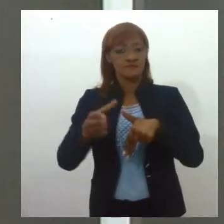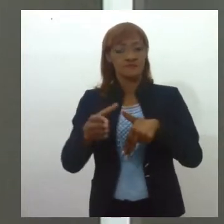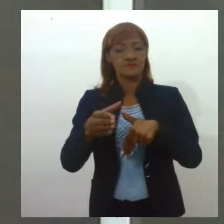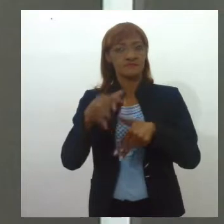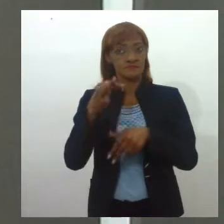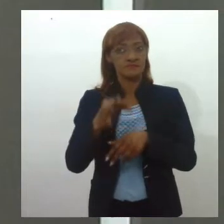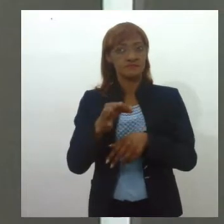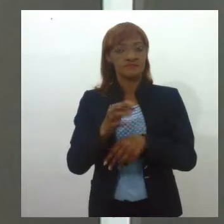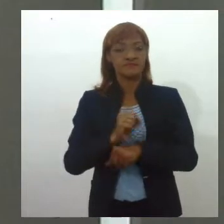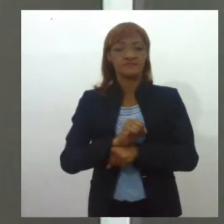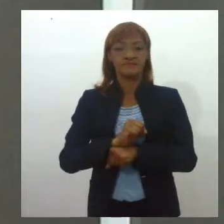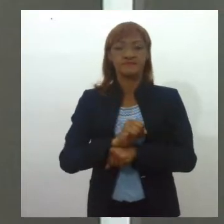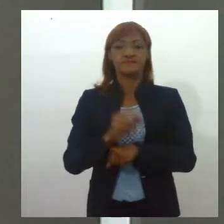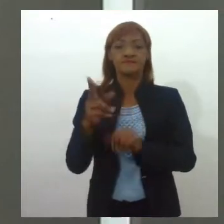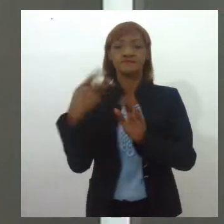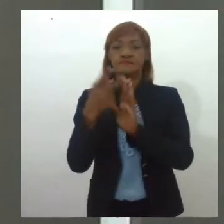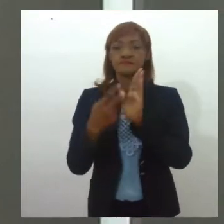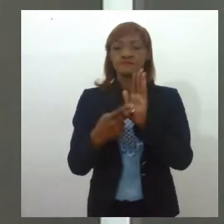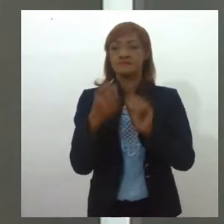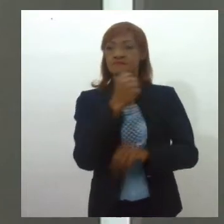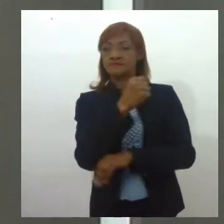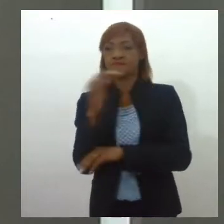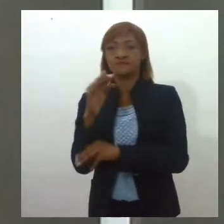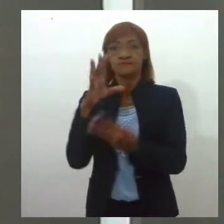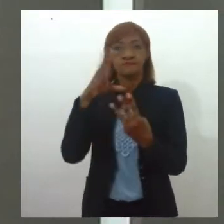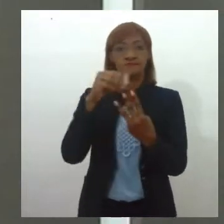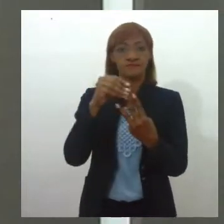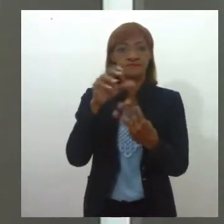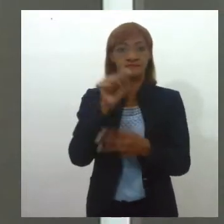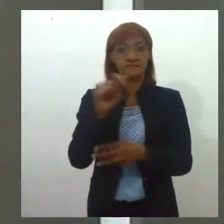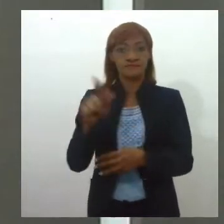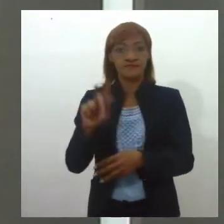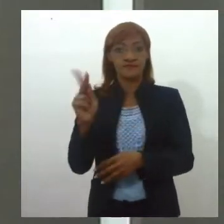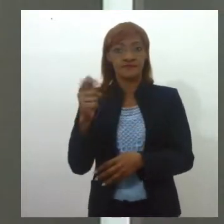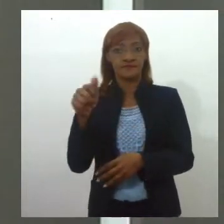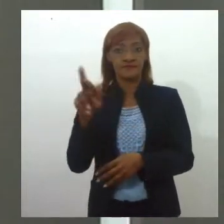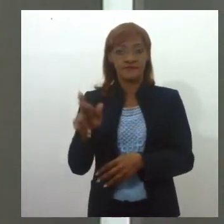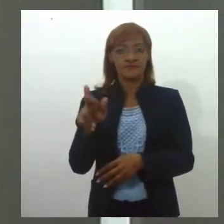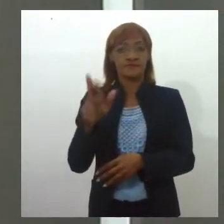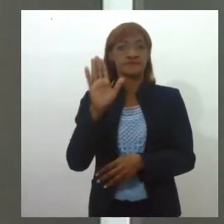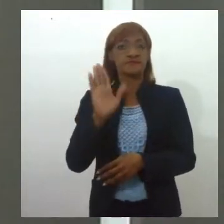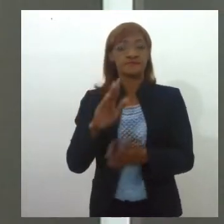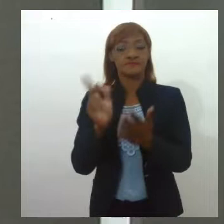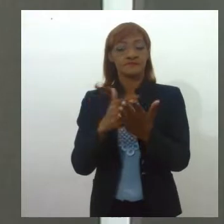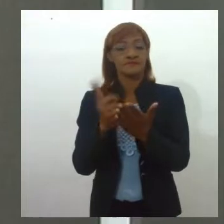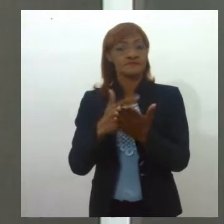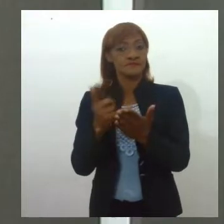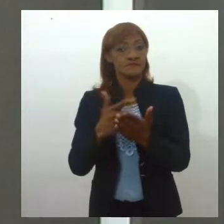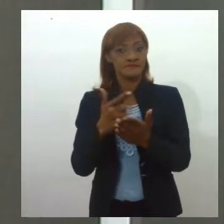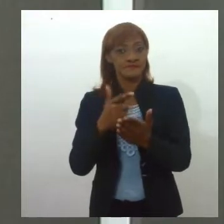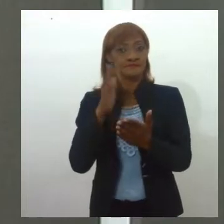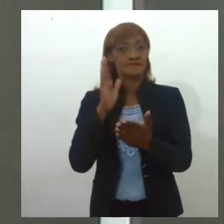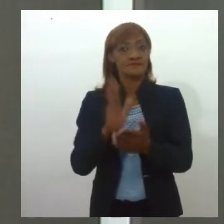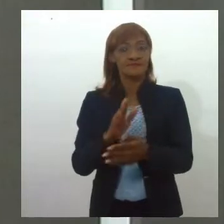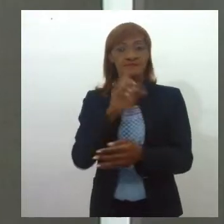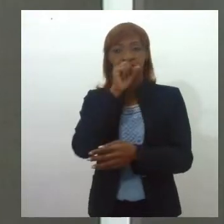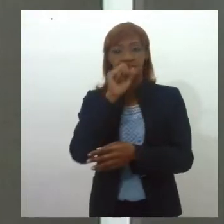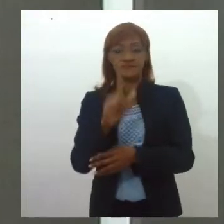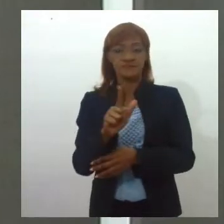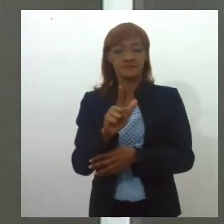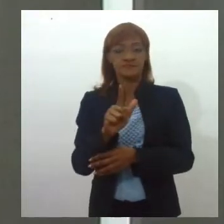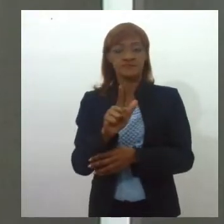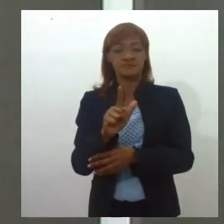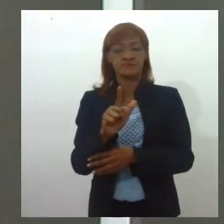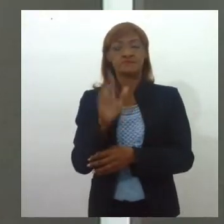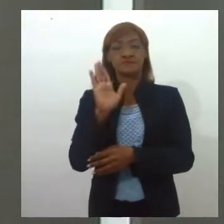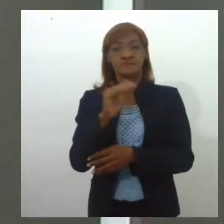consciente. Projeto ambiental da UFES e FAPESE lança livro Azahar, Flor de Laranjeiras. E o adeus a Reinaldo Moura.